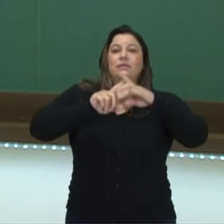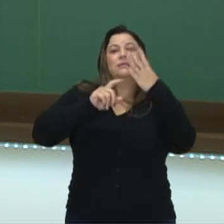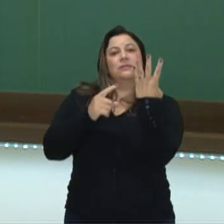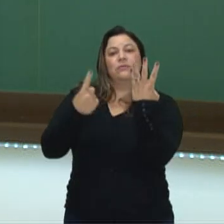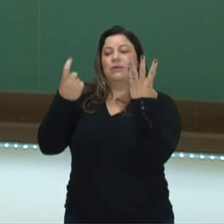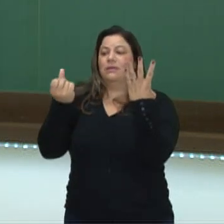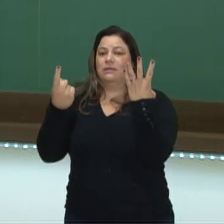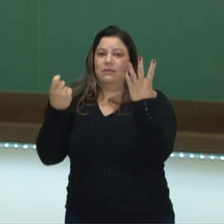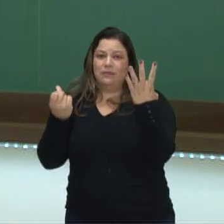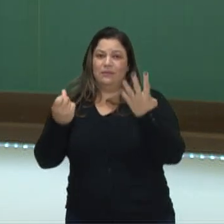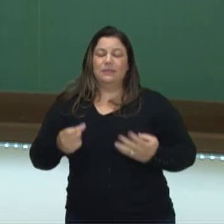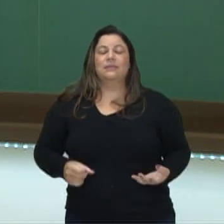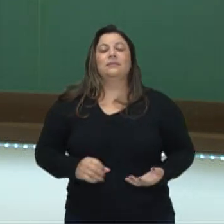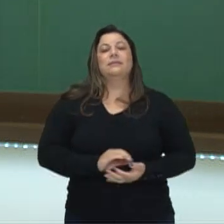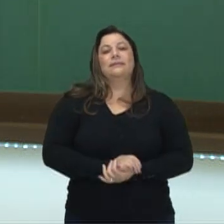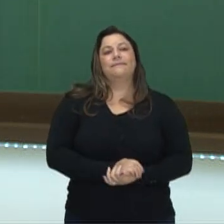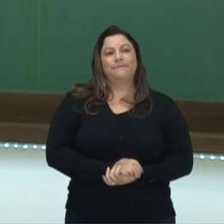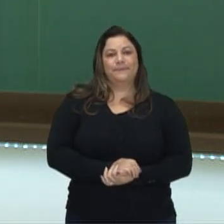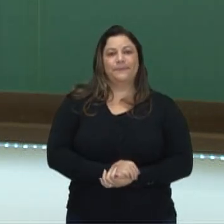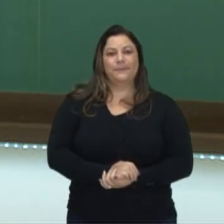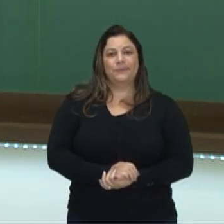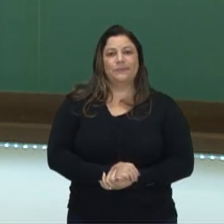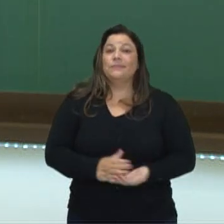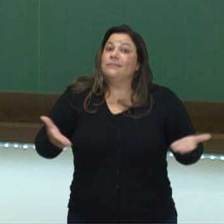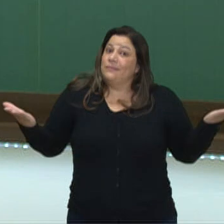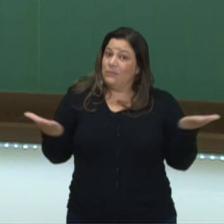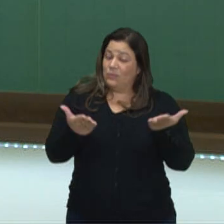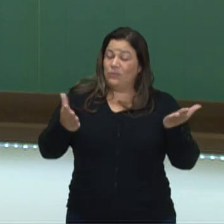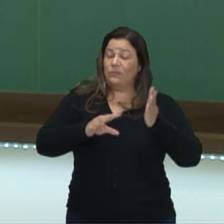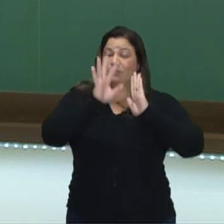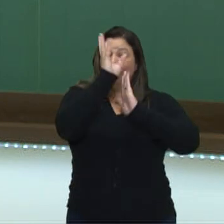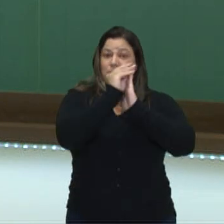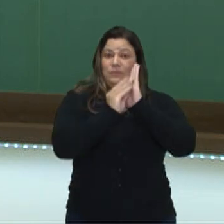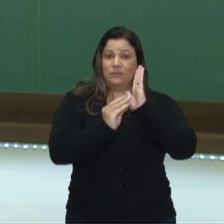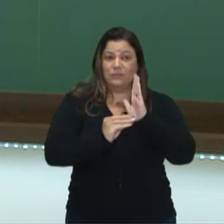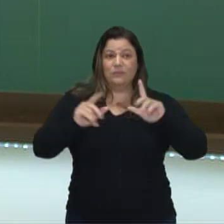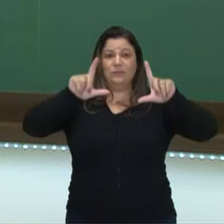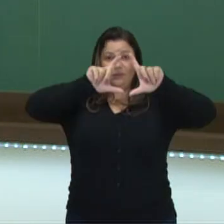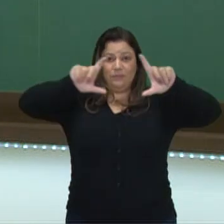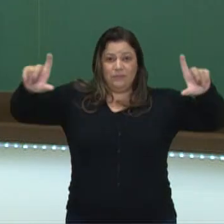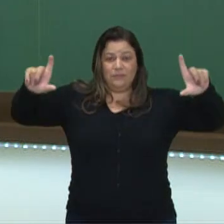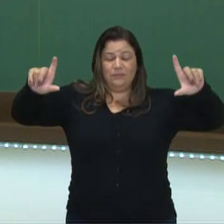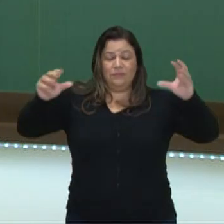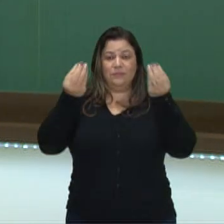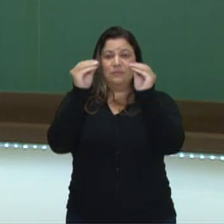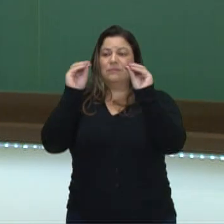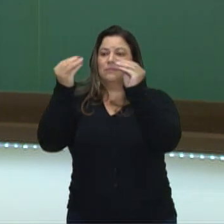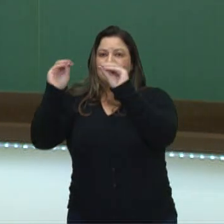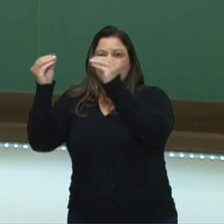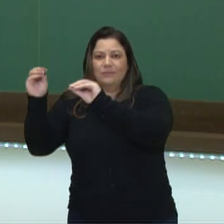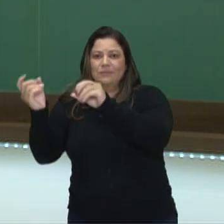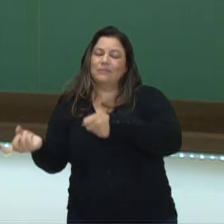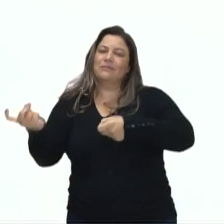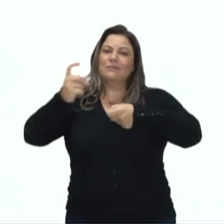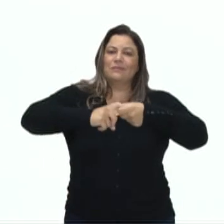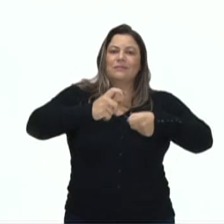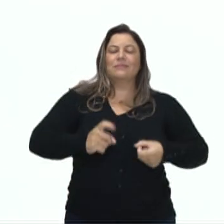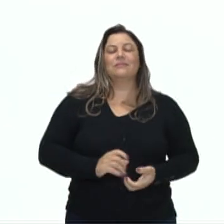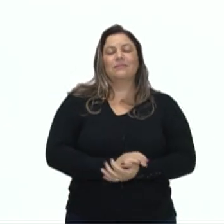4 é 16. Agora você vai completar para mim aquela tabela. E a gente já volta.